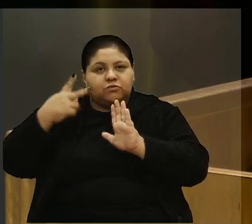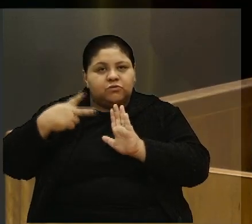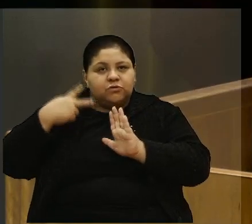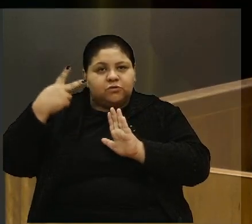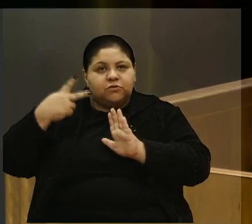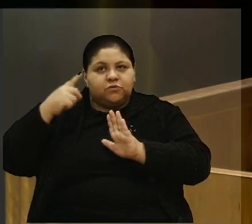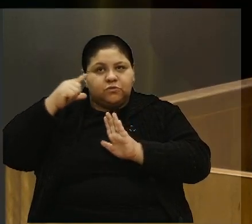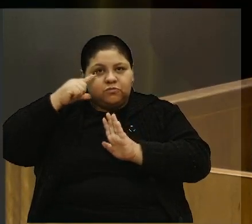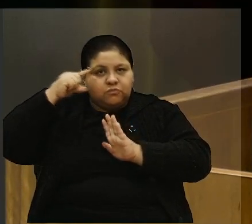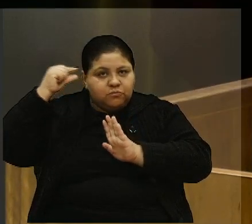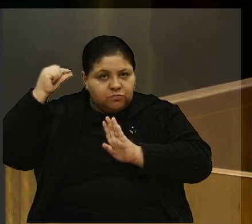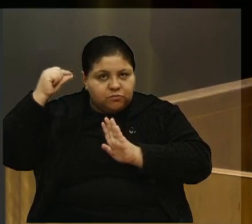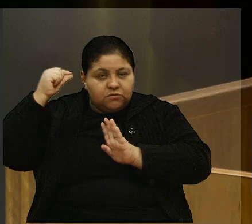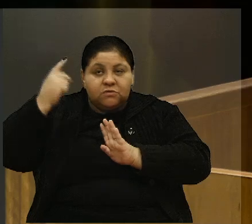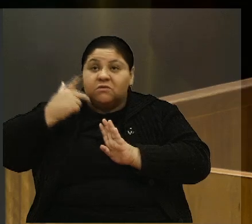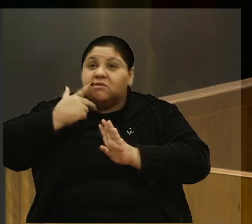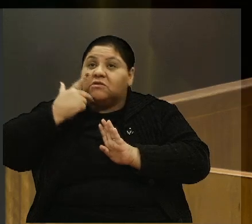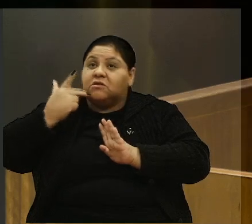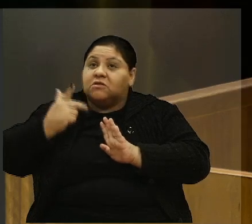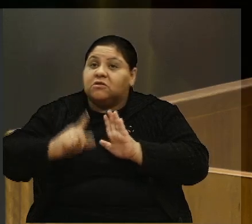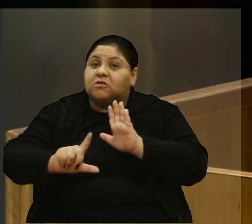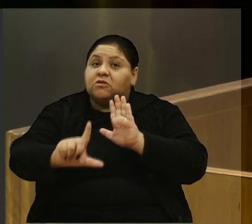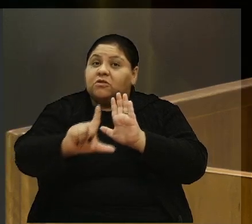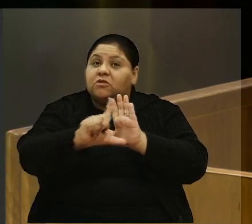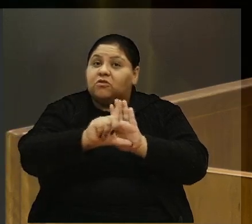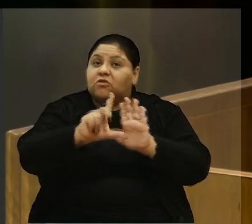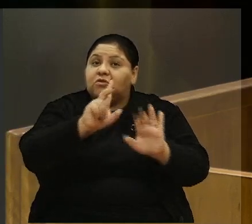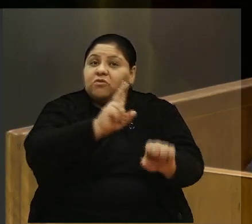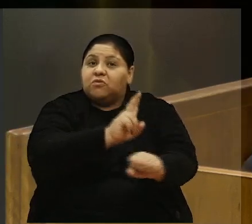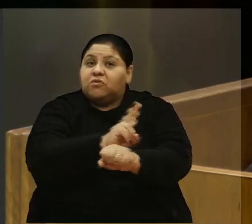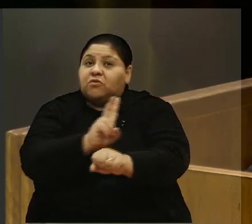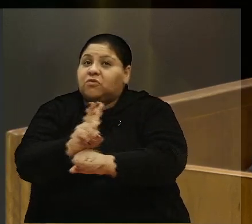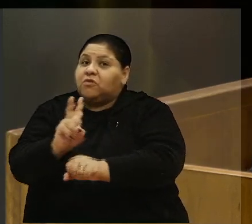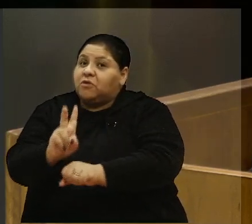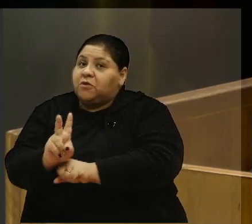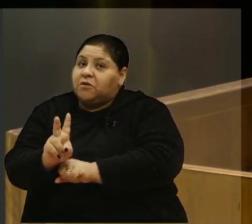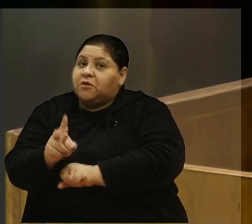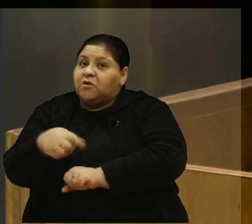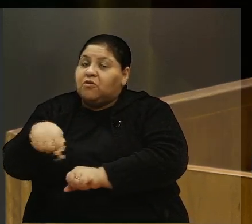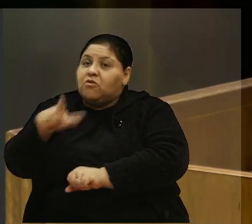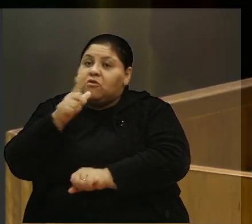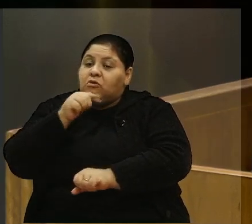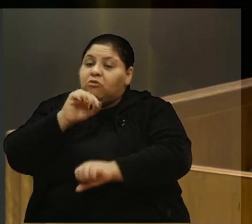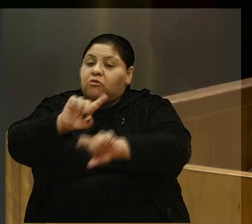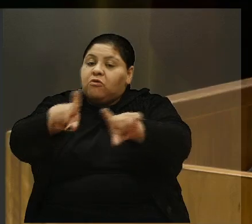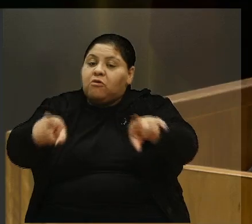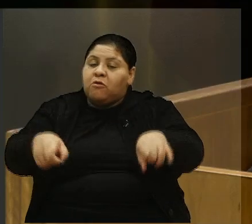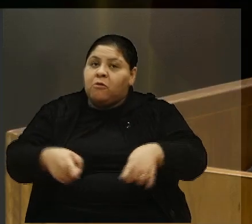Aldonei, que trata da legislação de proteção aos nossos mananciais.